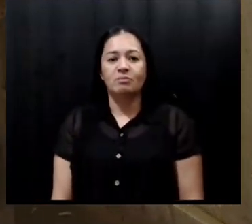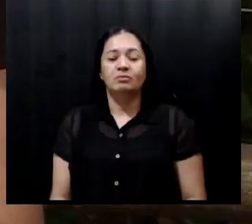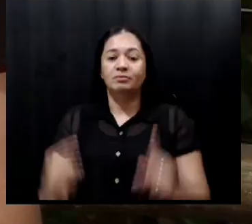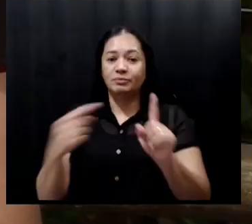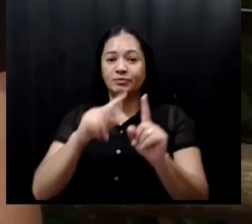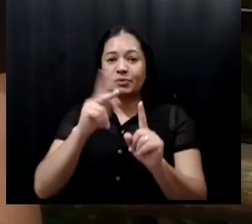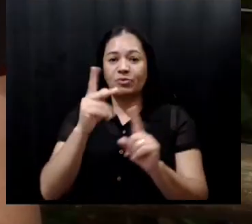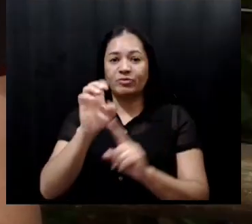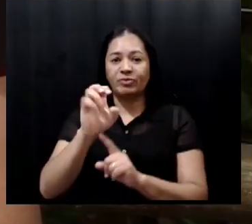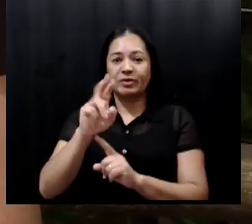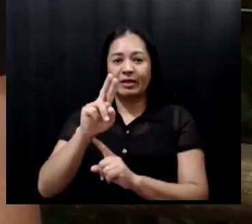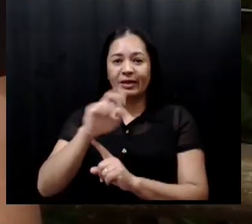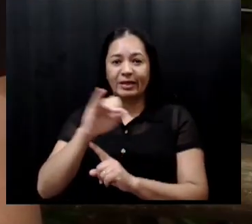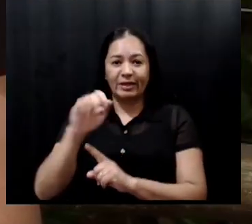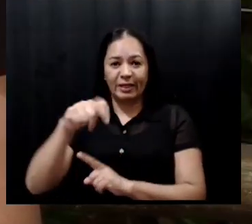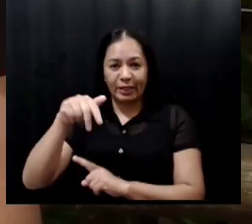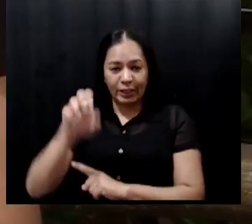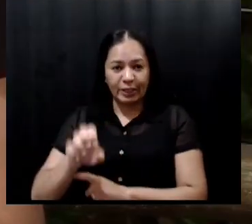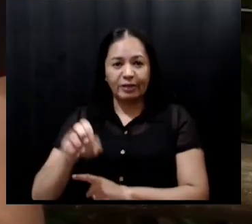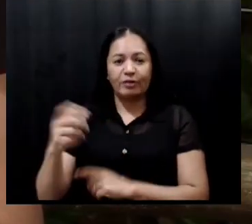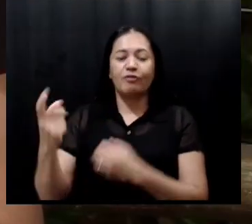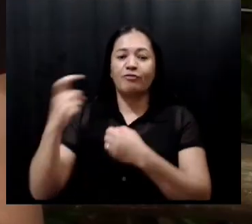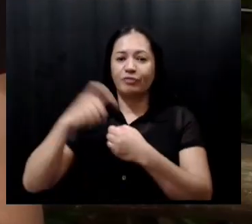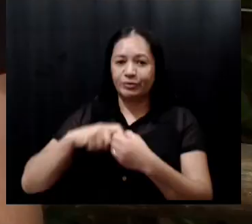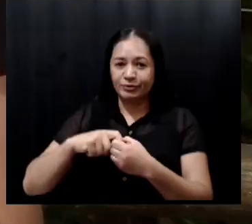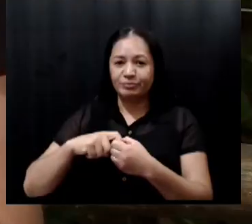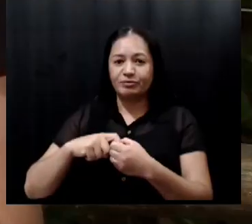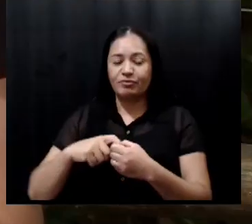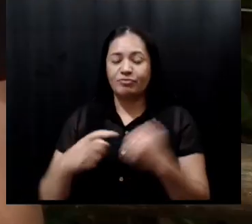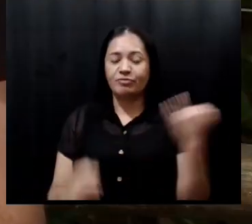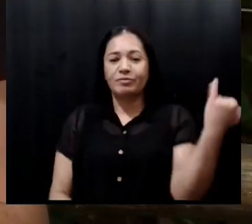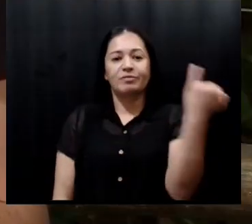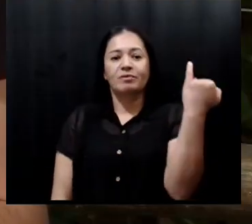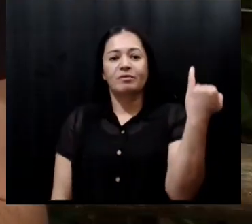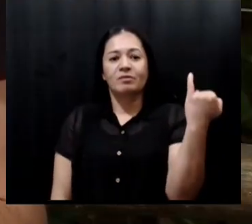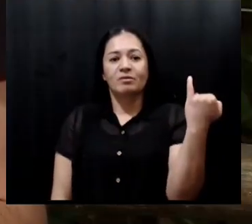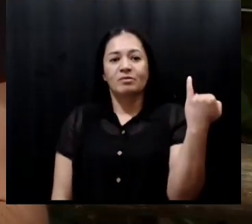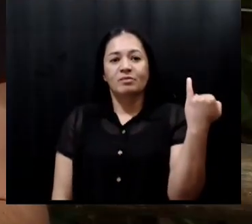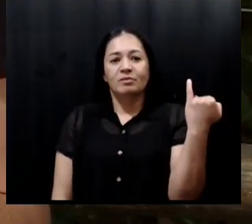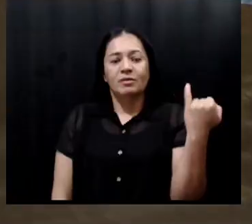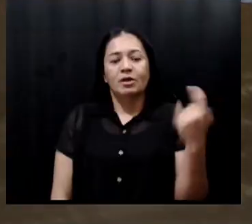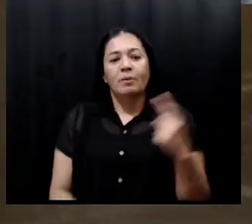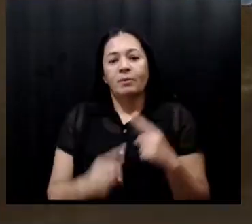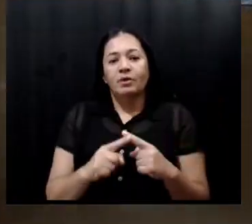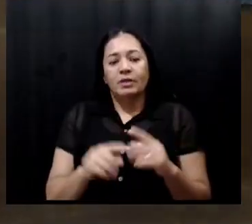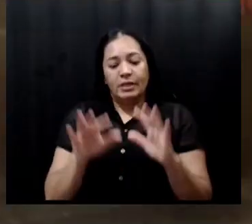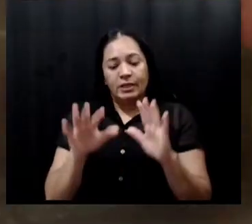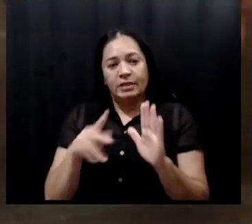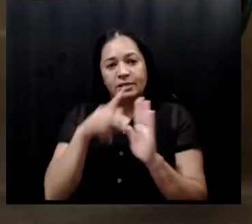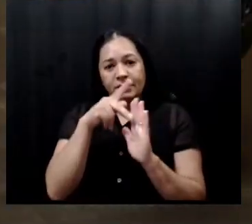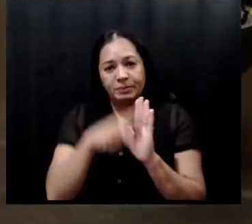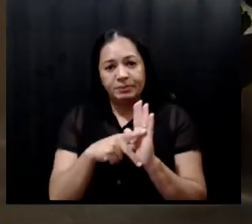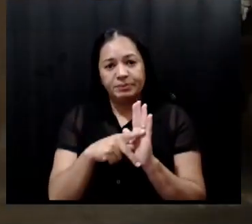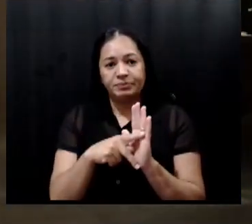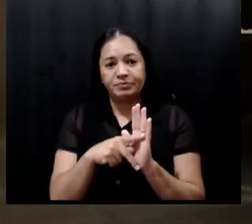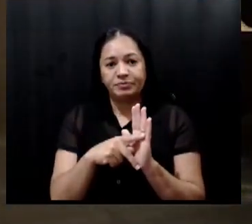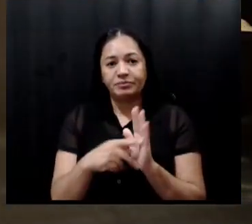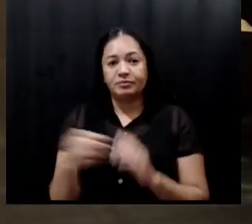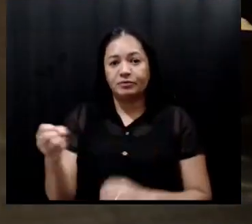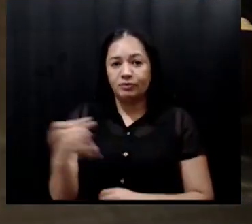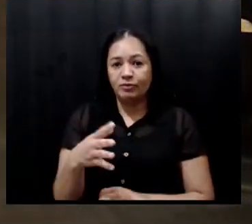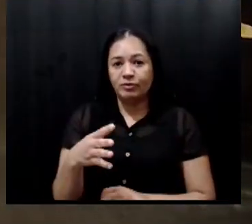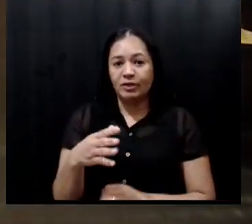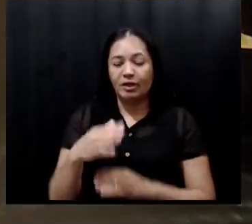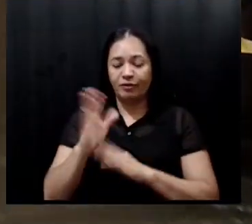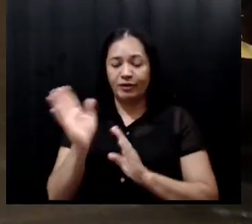né? E foi muito, muito importante porque esse projeto novo da marmitaria, que acabou virando agora também